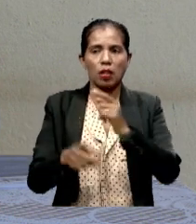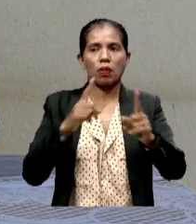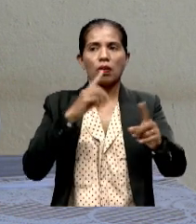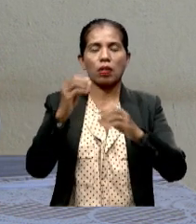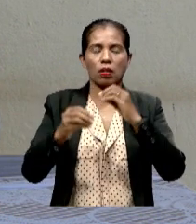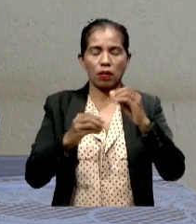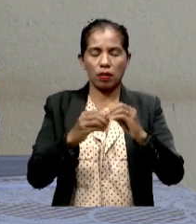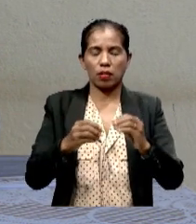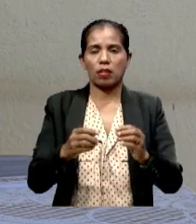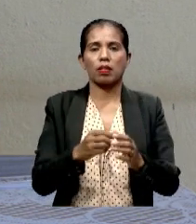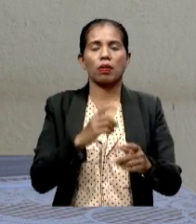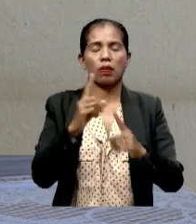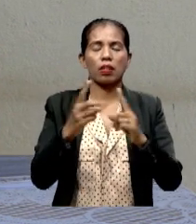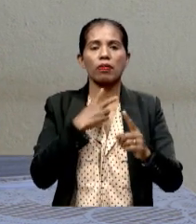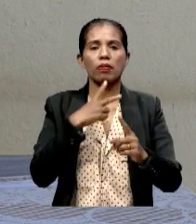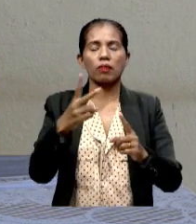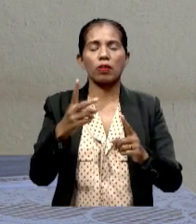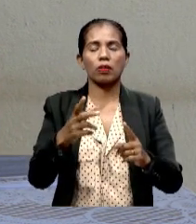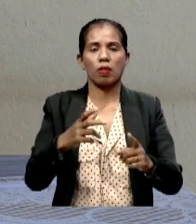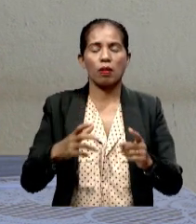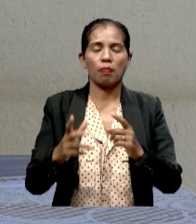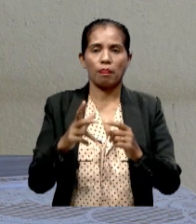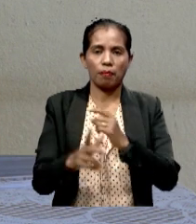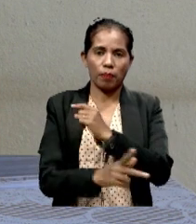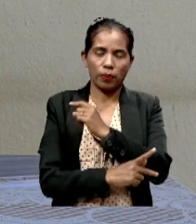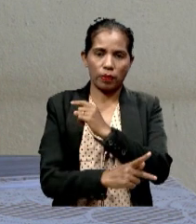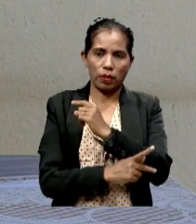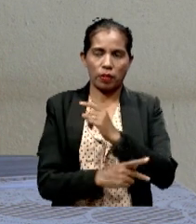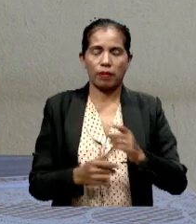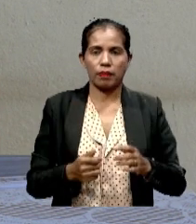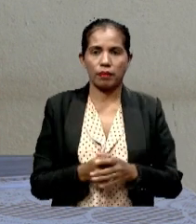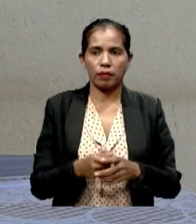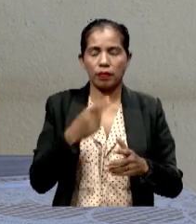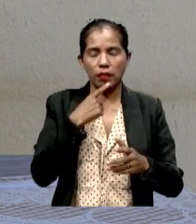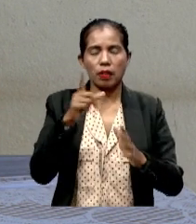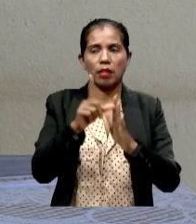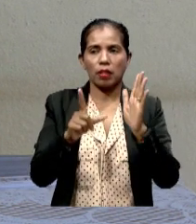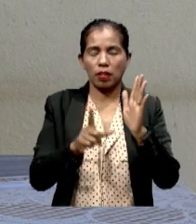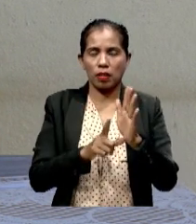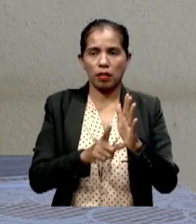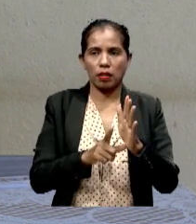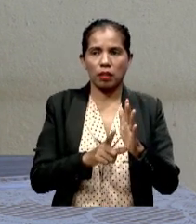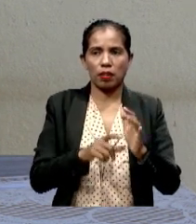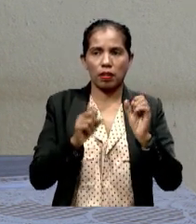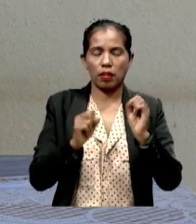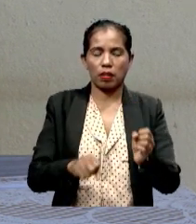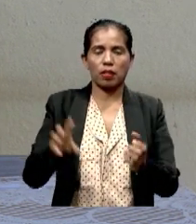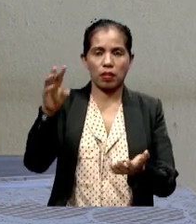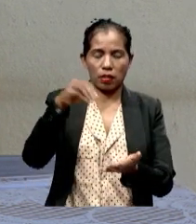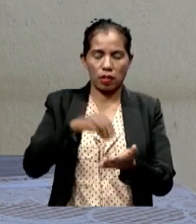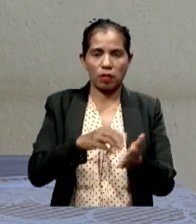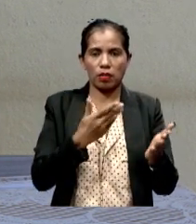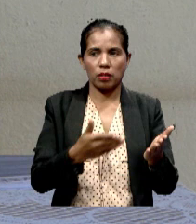liam portugues lei idane FM considera cria facilidade